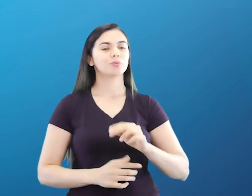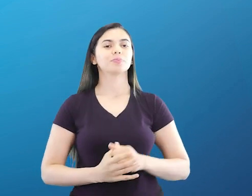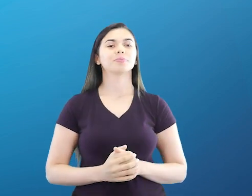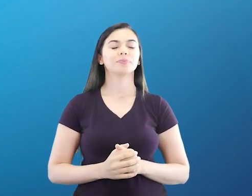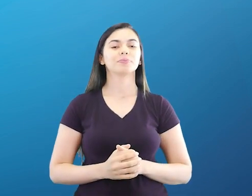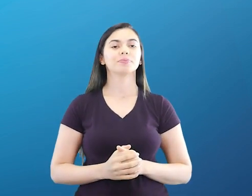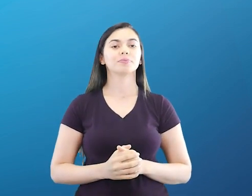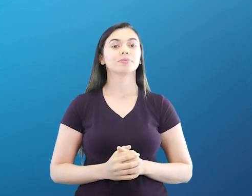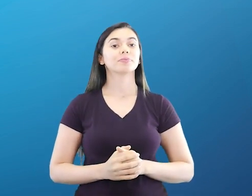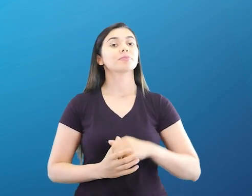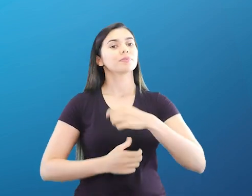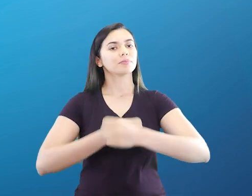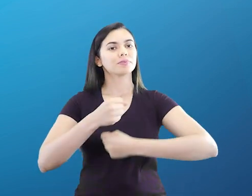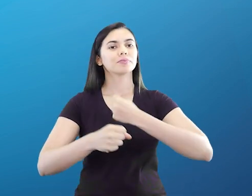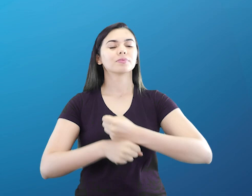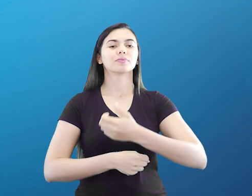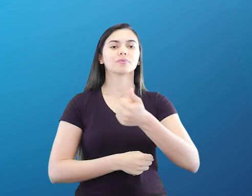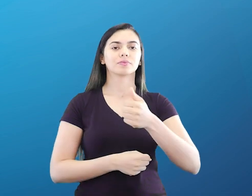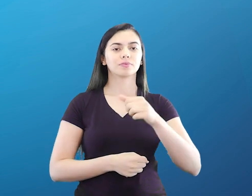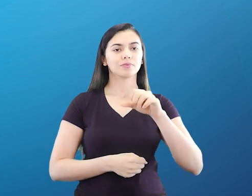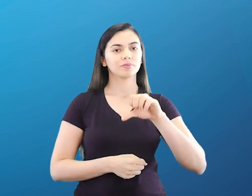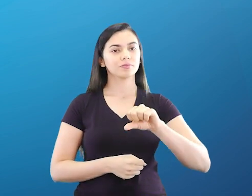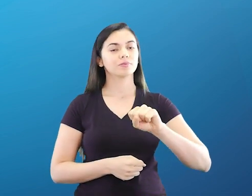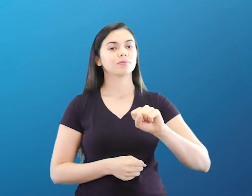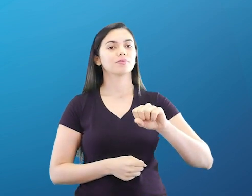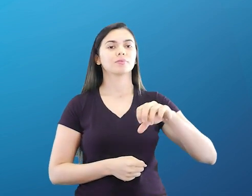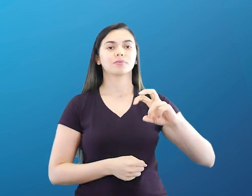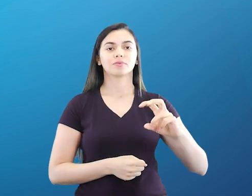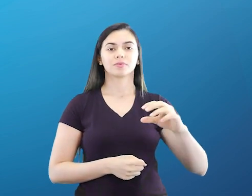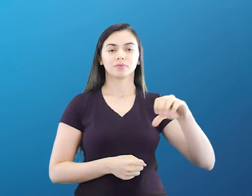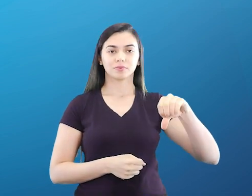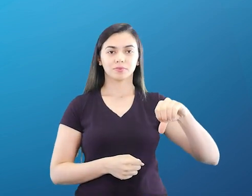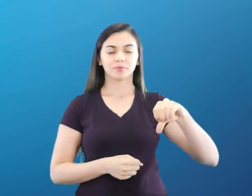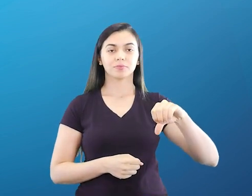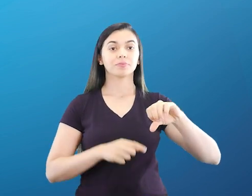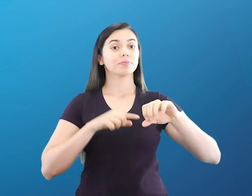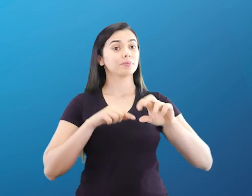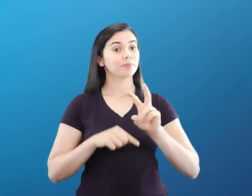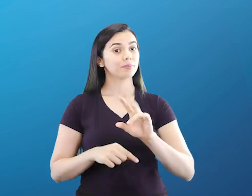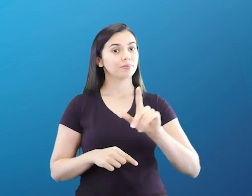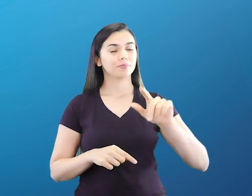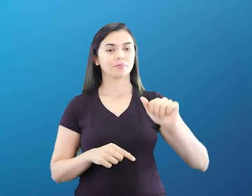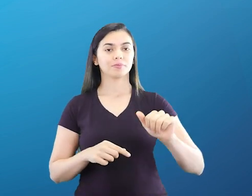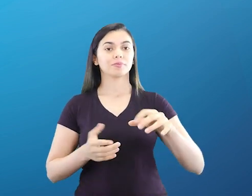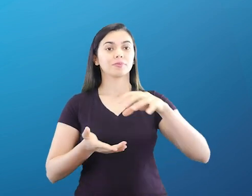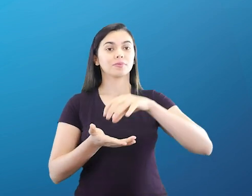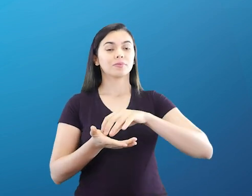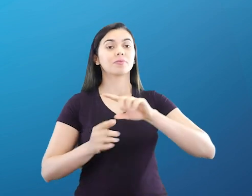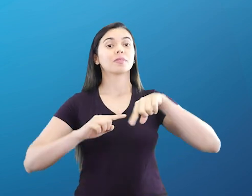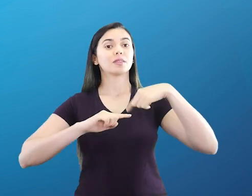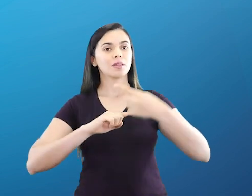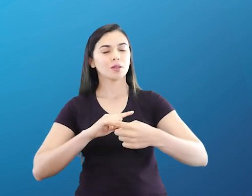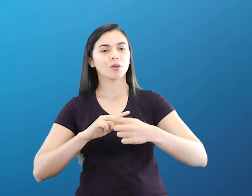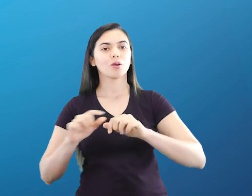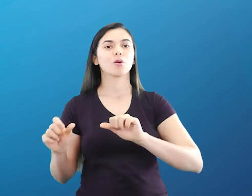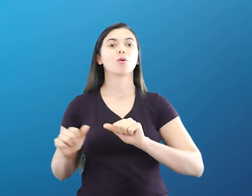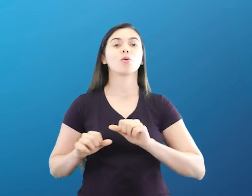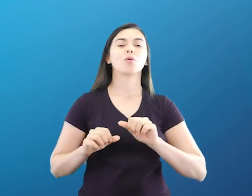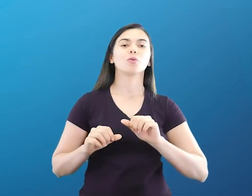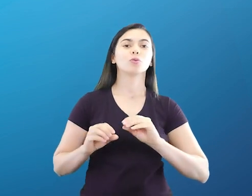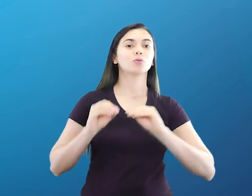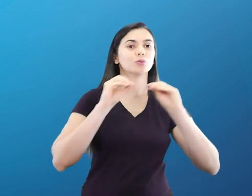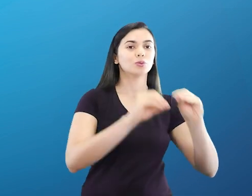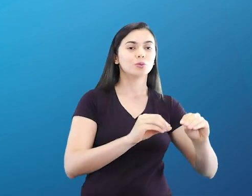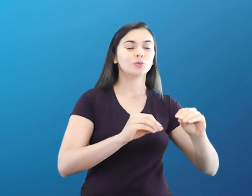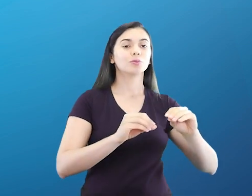Imperatriz. Em 1859, a sede da vila foi transferida para a cidade de Porto Franco